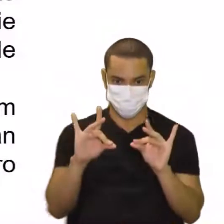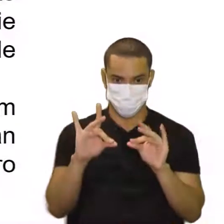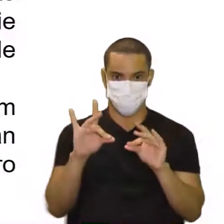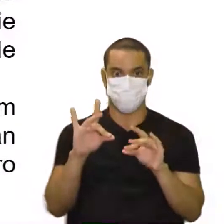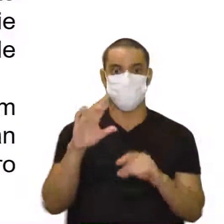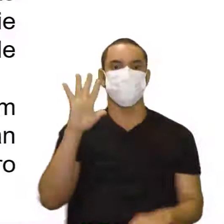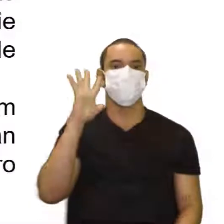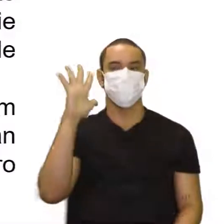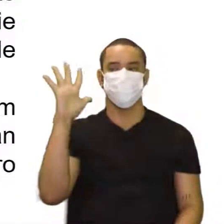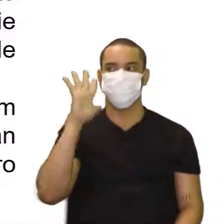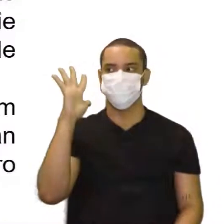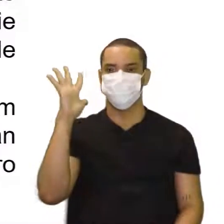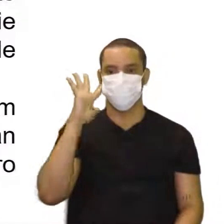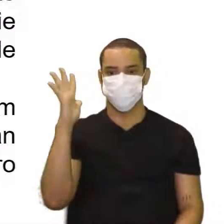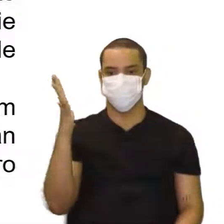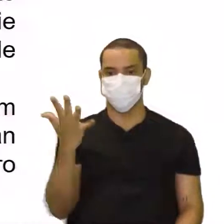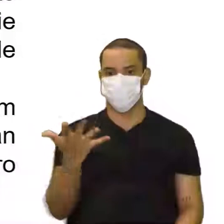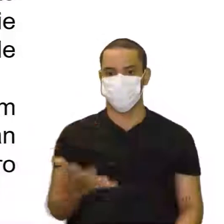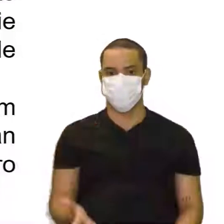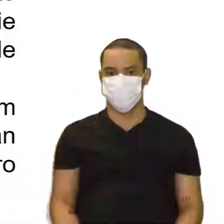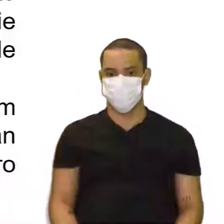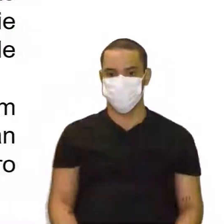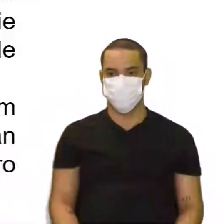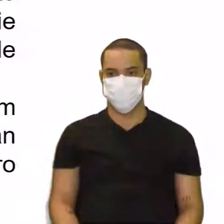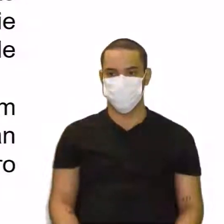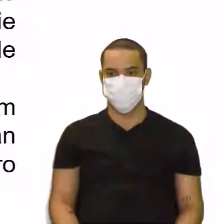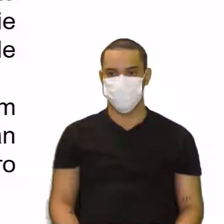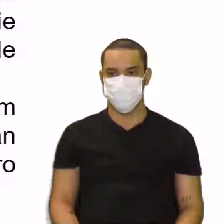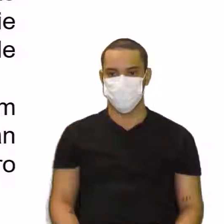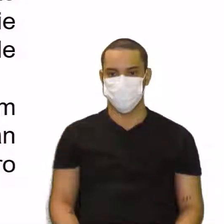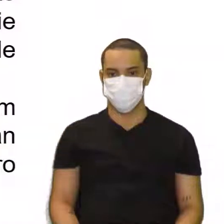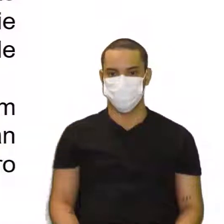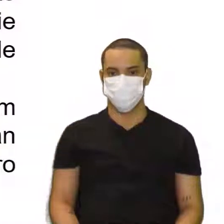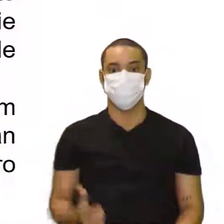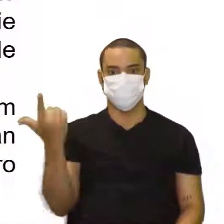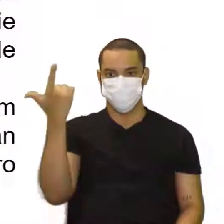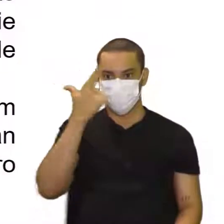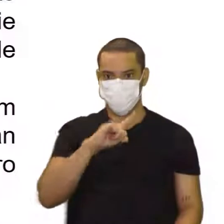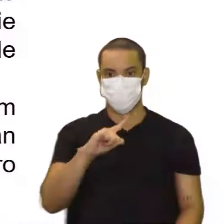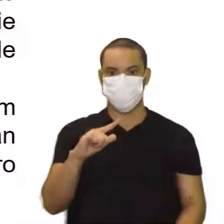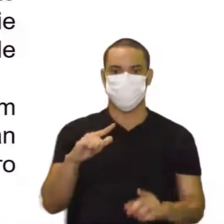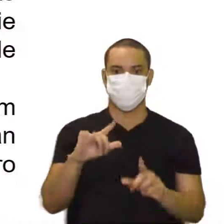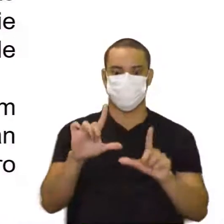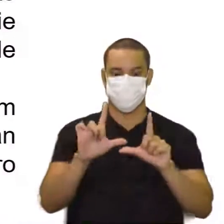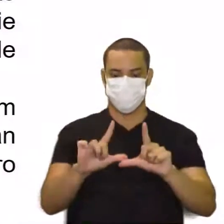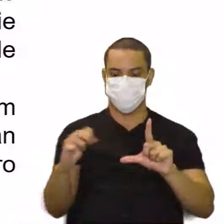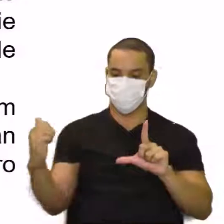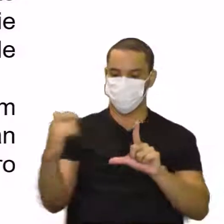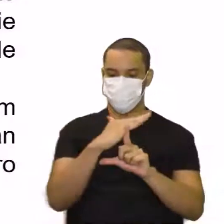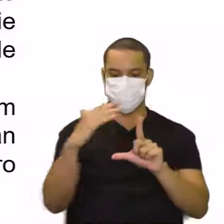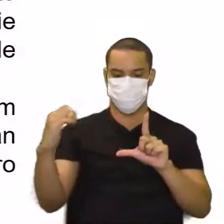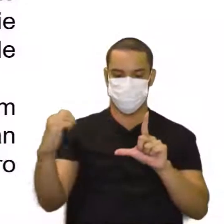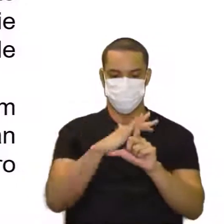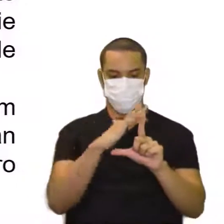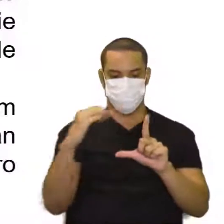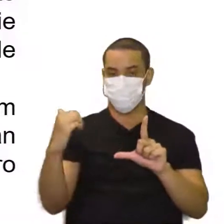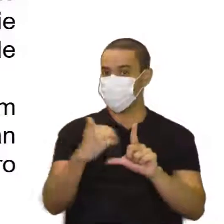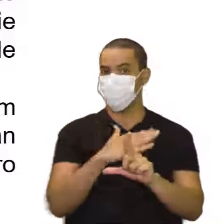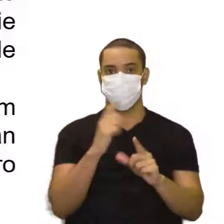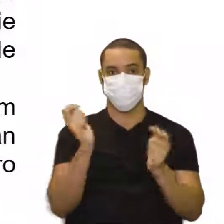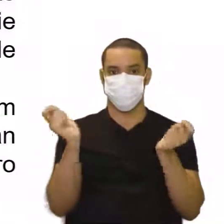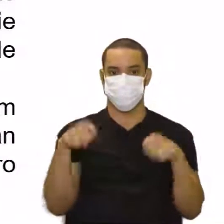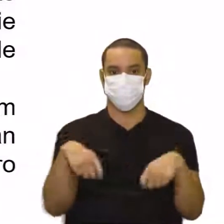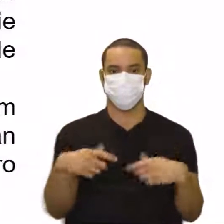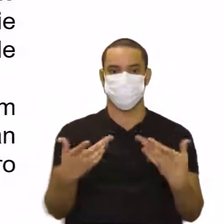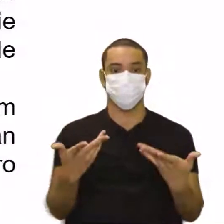imagine aqui, que ele consiga ser atravessado por um fluxo magnético, ok?